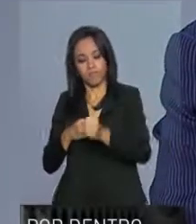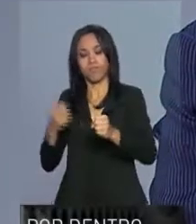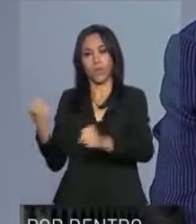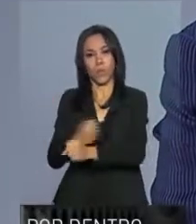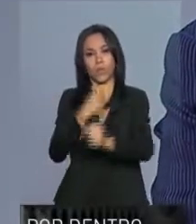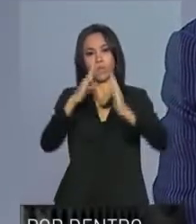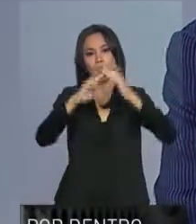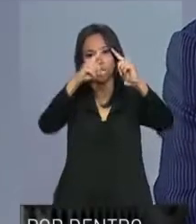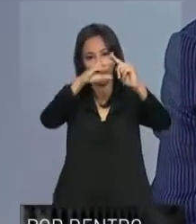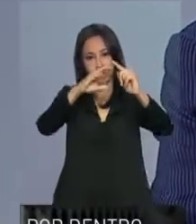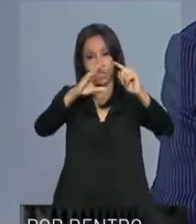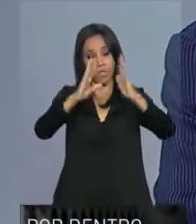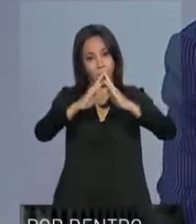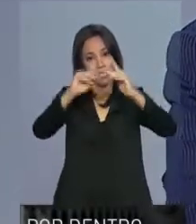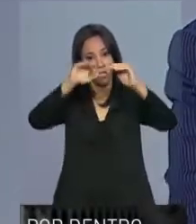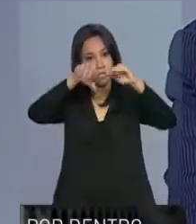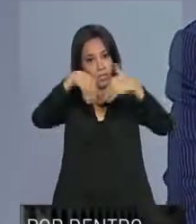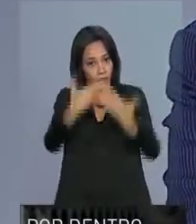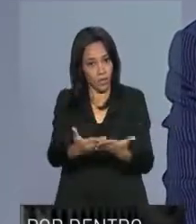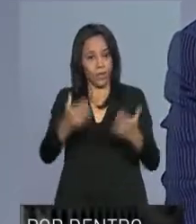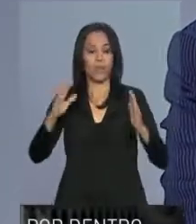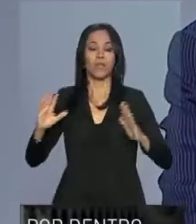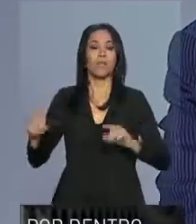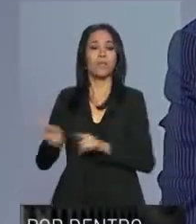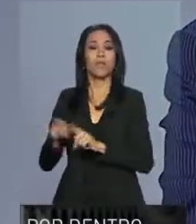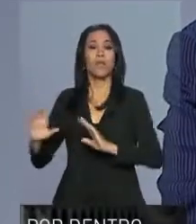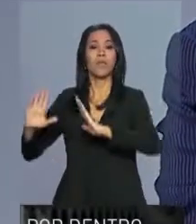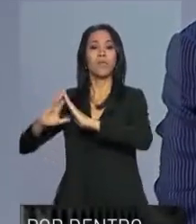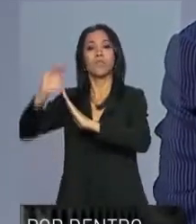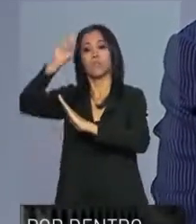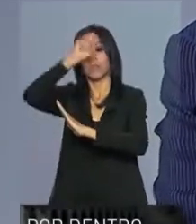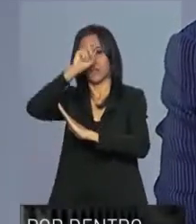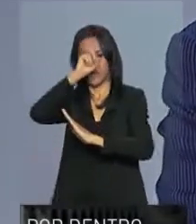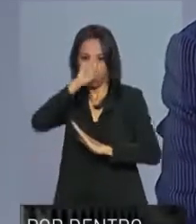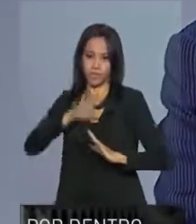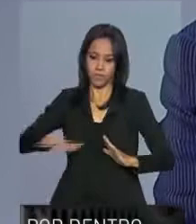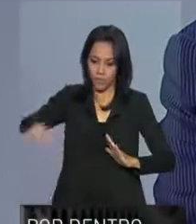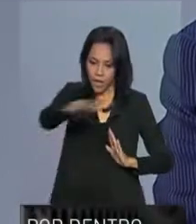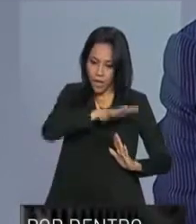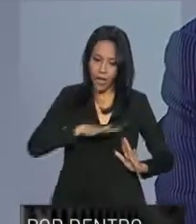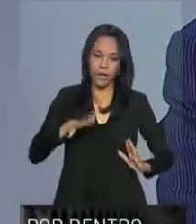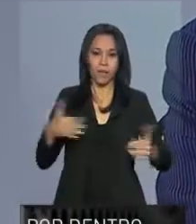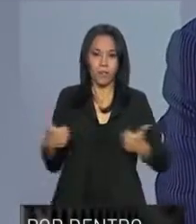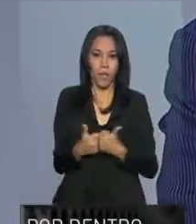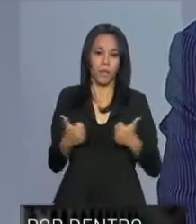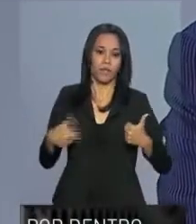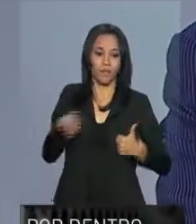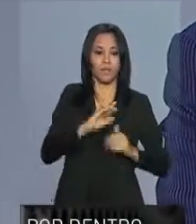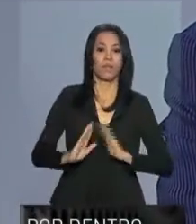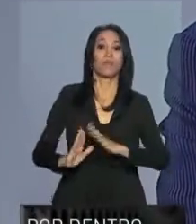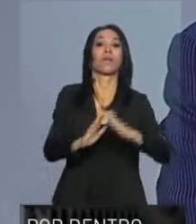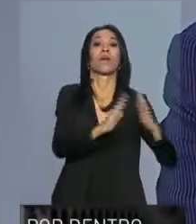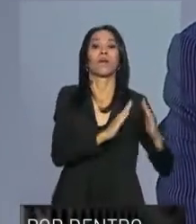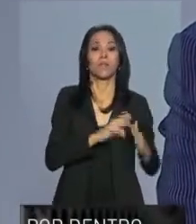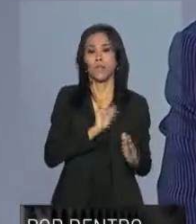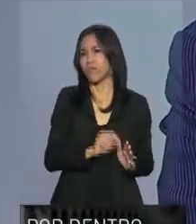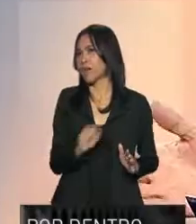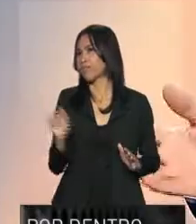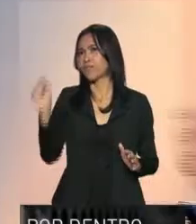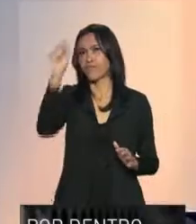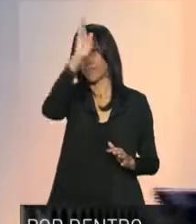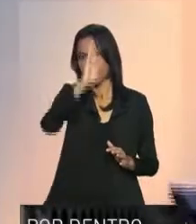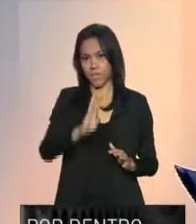fundamental especialmente para esses grandes conjuntos que foram liberados e construídos em diversas regiões do brasil o